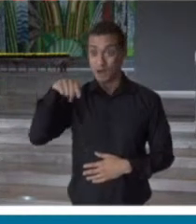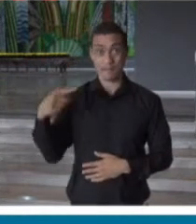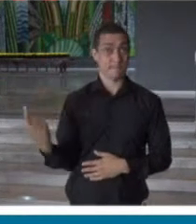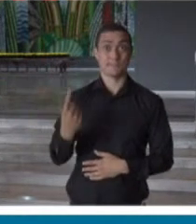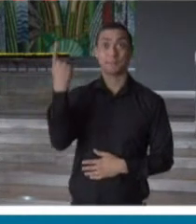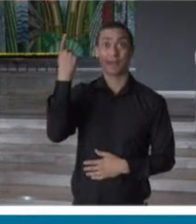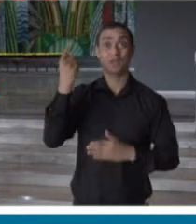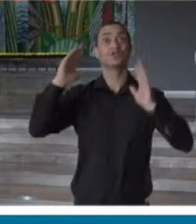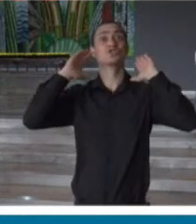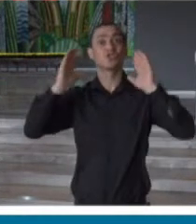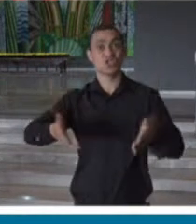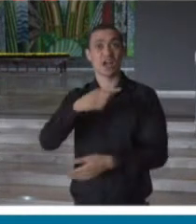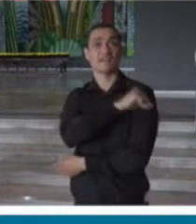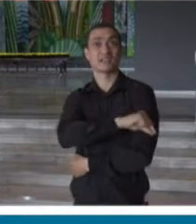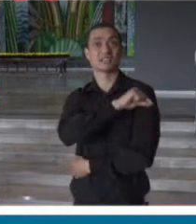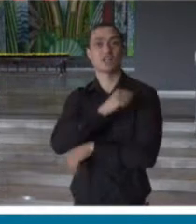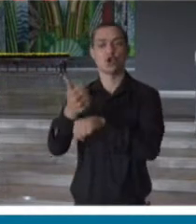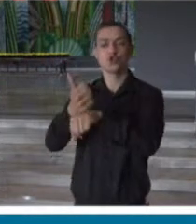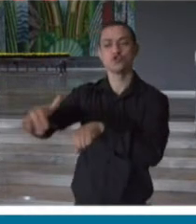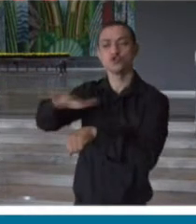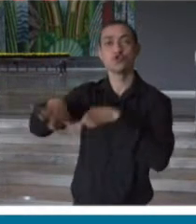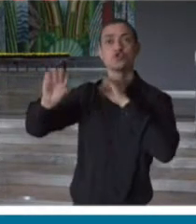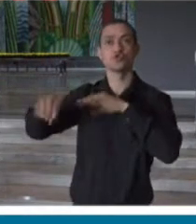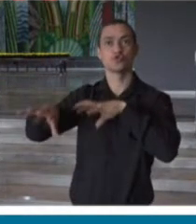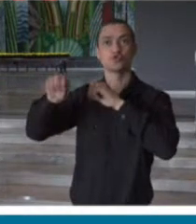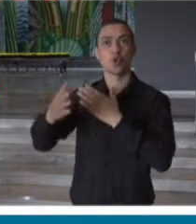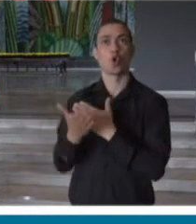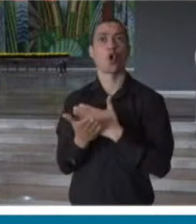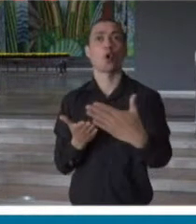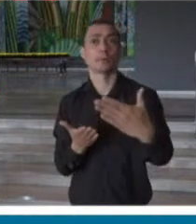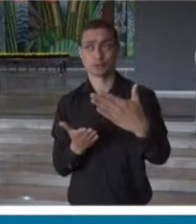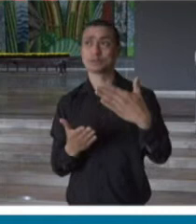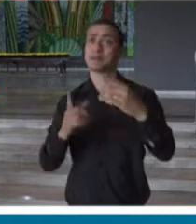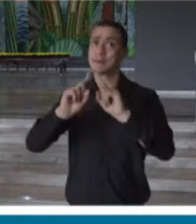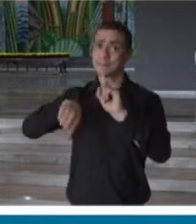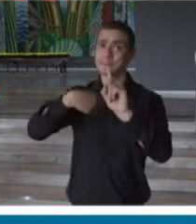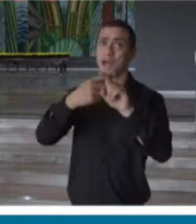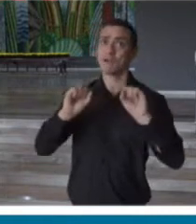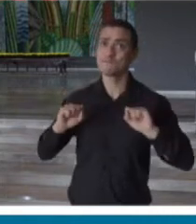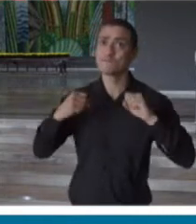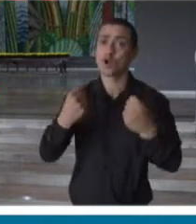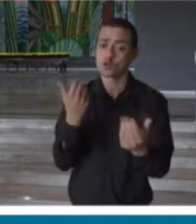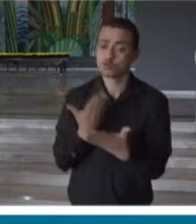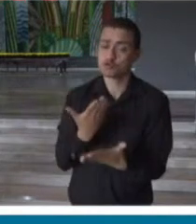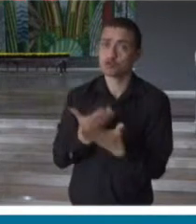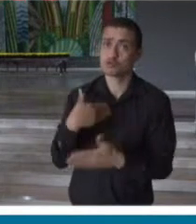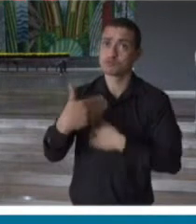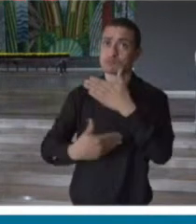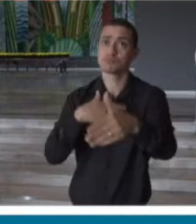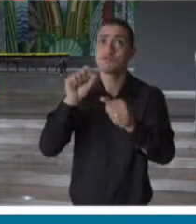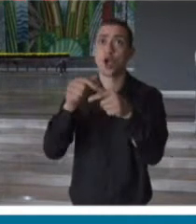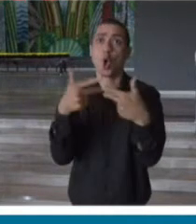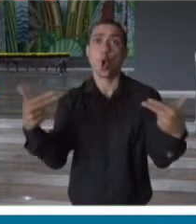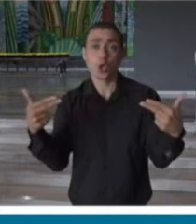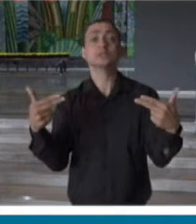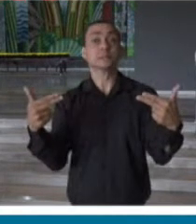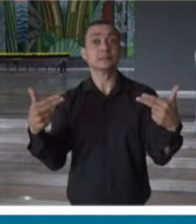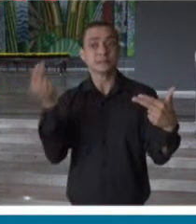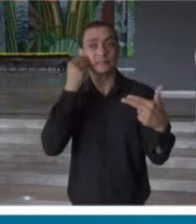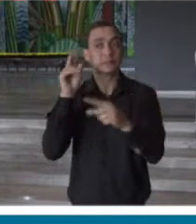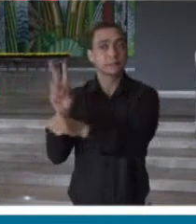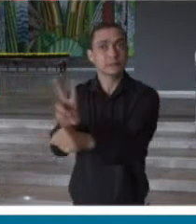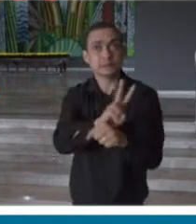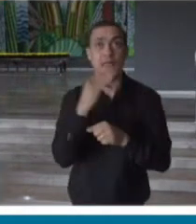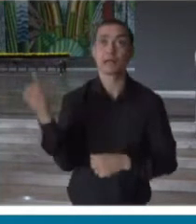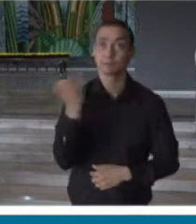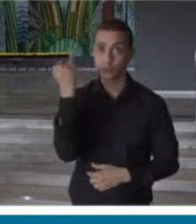os profissionais da educação. Isso trouxe uma segurança ainda maior para o que estamos fazendo. E, obviamente, comunicação, acolhimento, que são